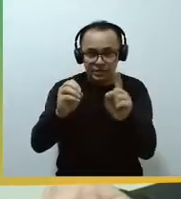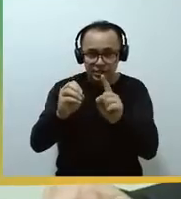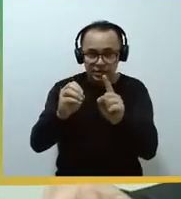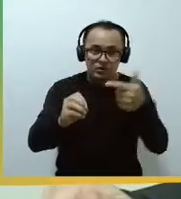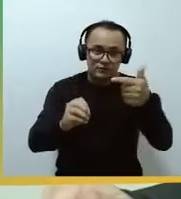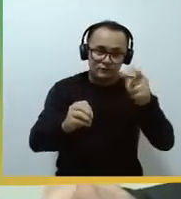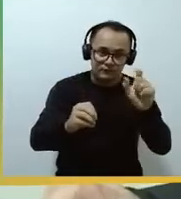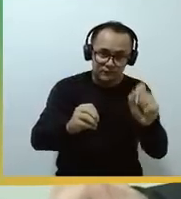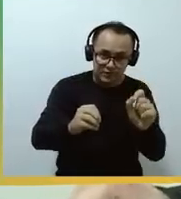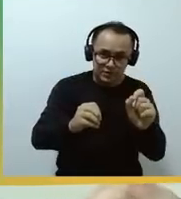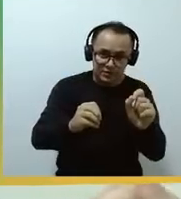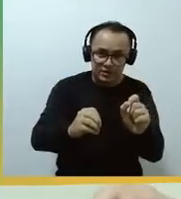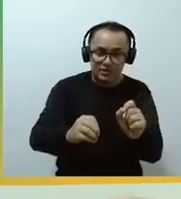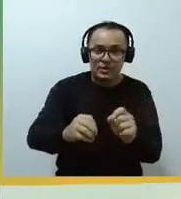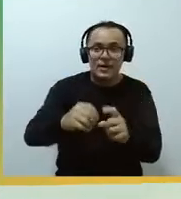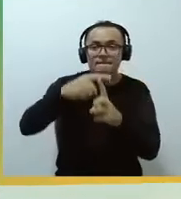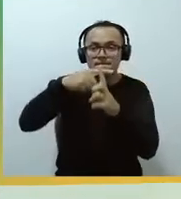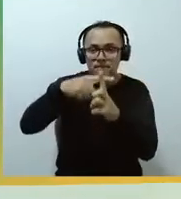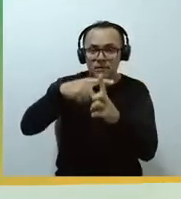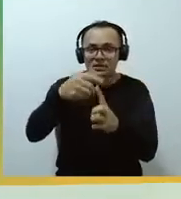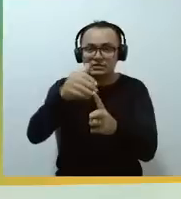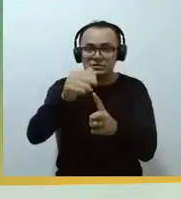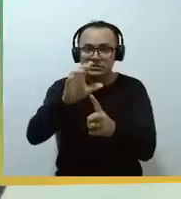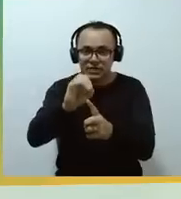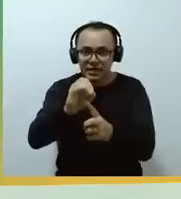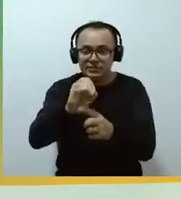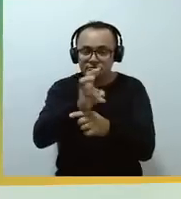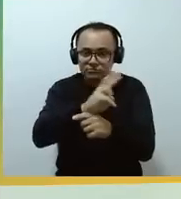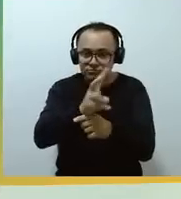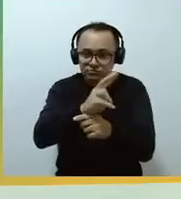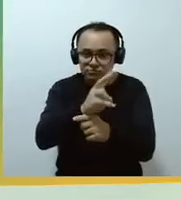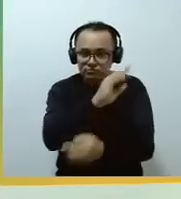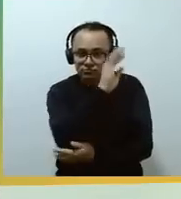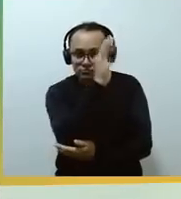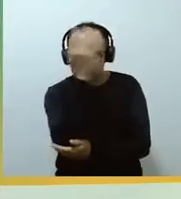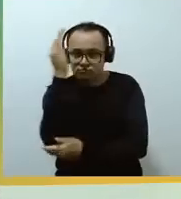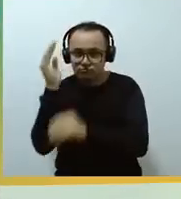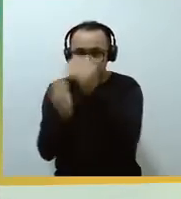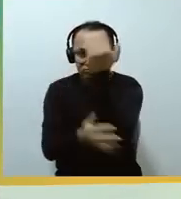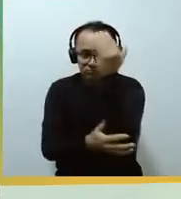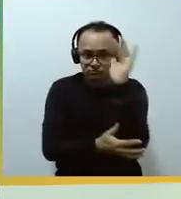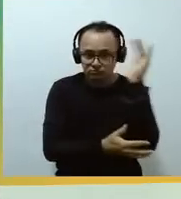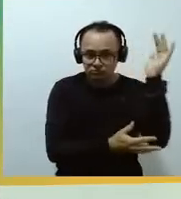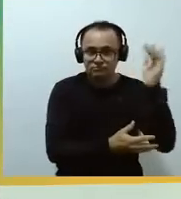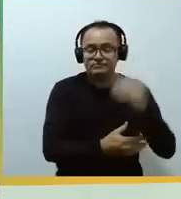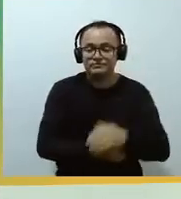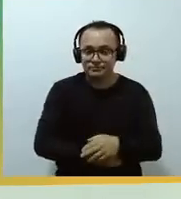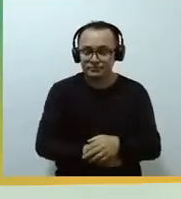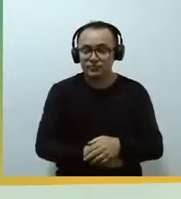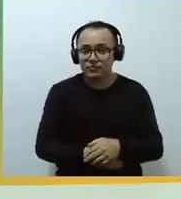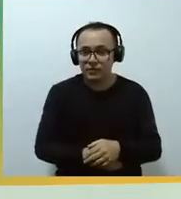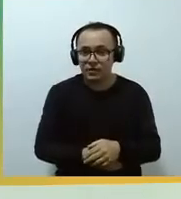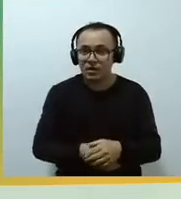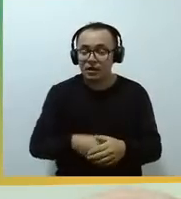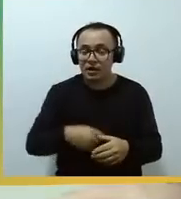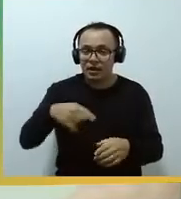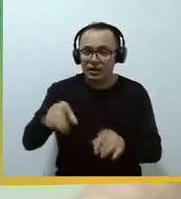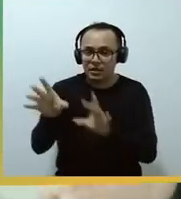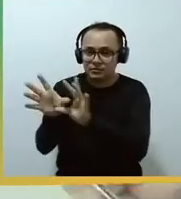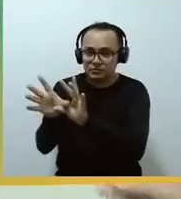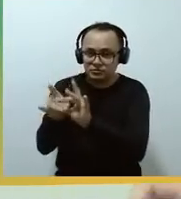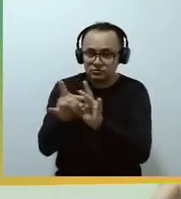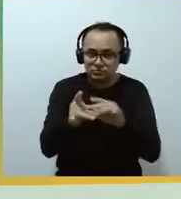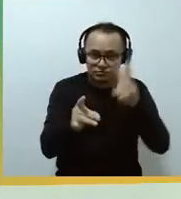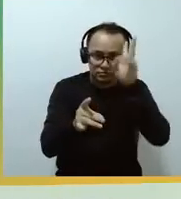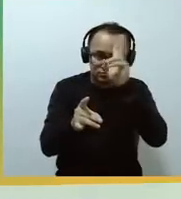10 é de monitoramento para não deixar a coisa desandar. Eu também trago para o contexto histórico, foi uma das